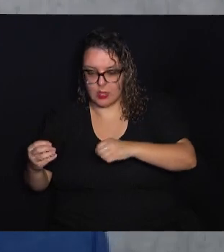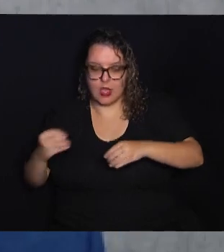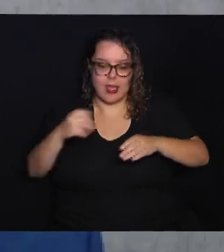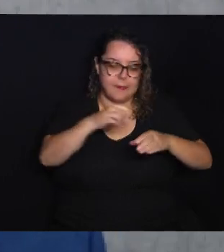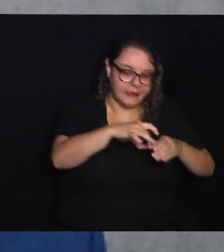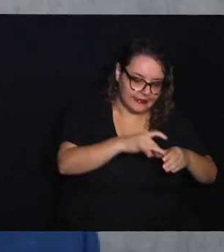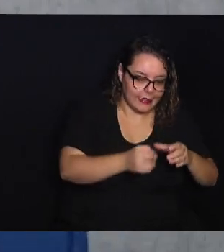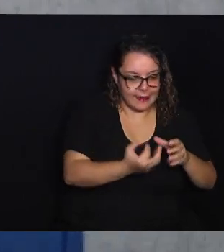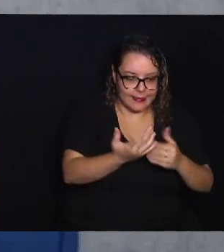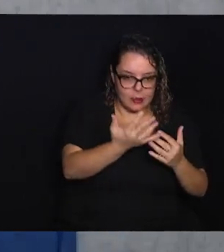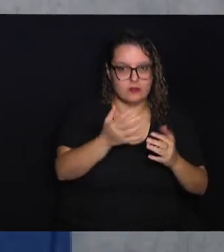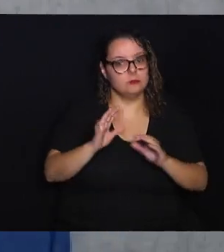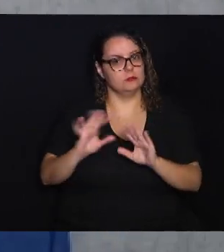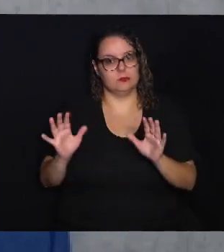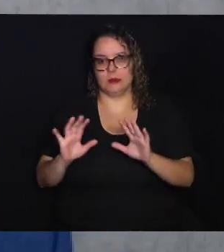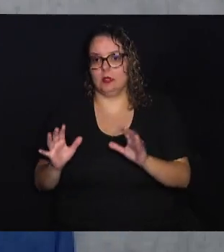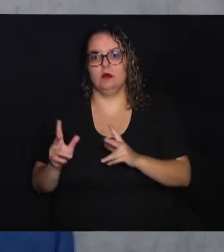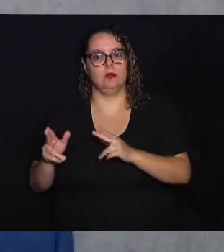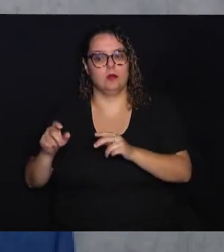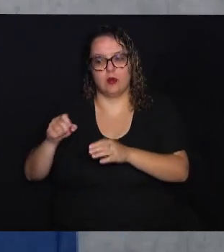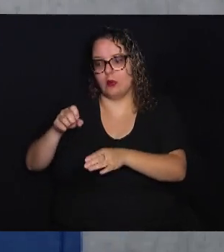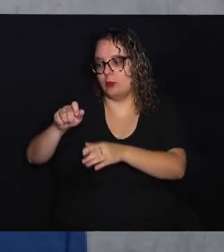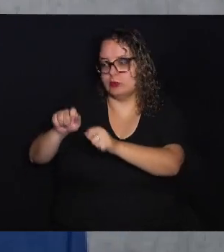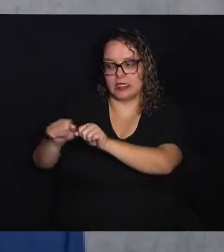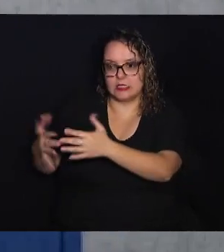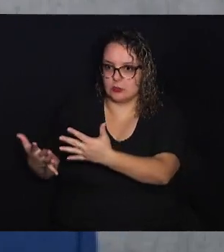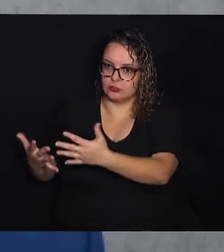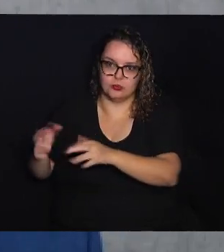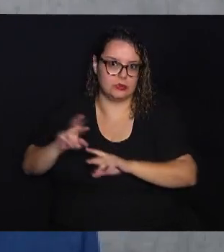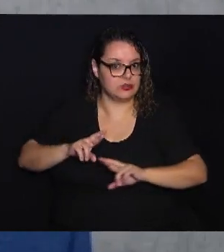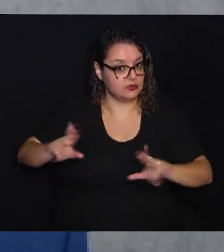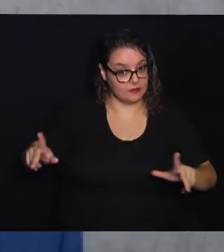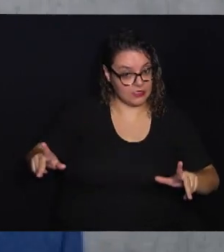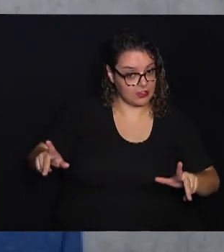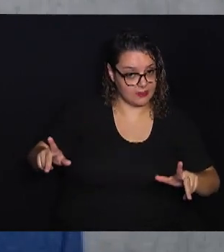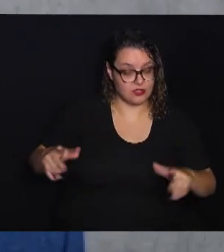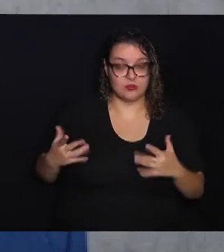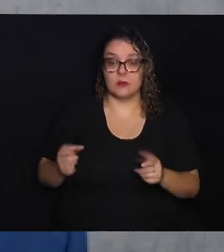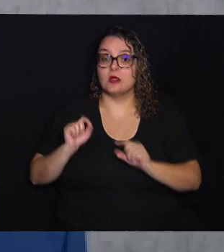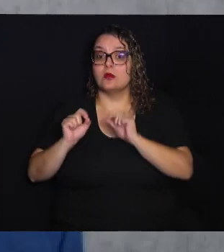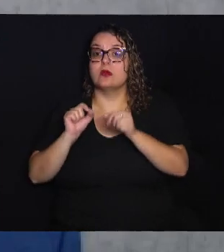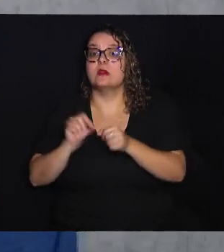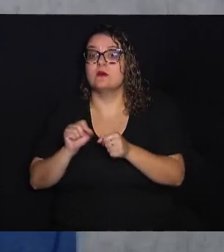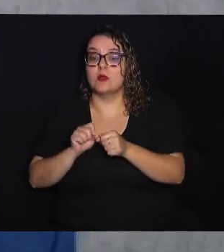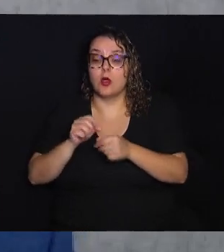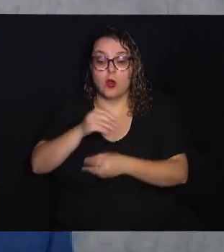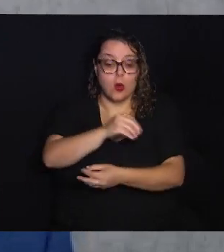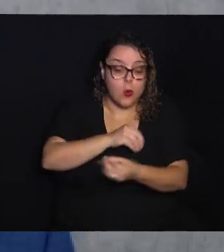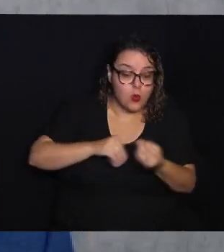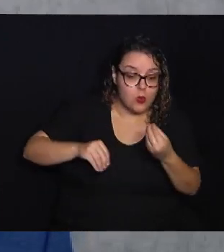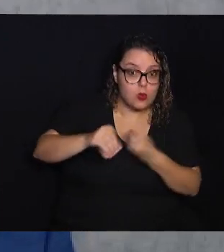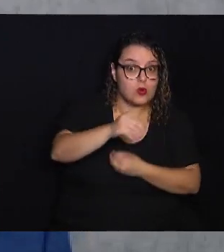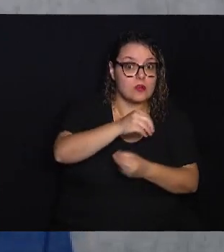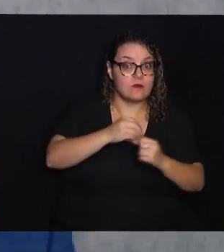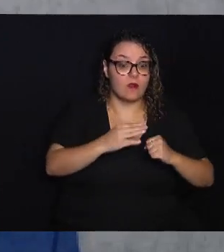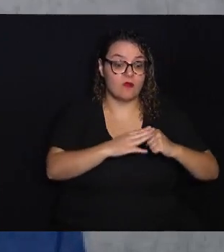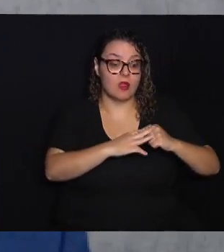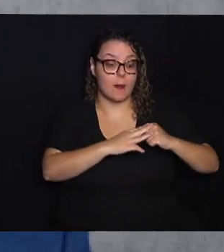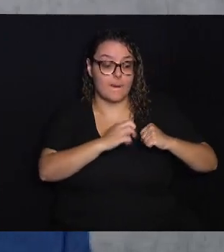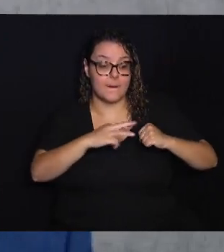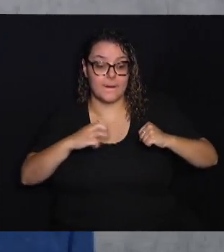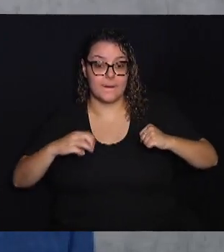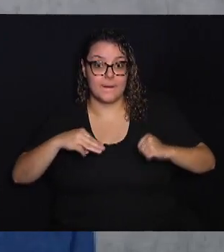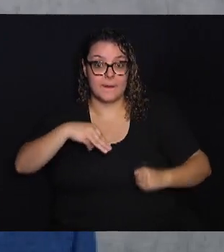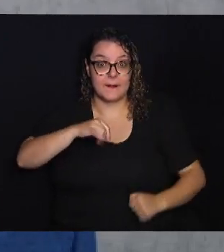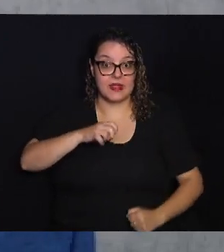plantar ele novamente. Ele não vai nascer ali de novo, como é na questão da agricultura e tudo mais. Mas a gente pode fazer o quê? O que